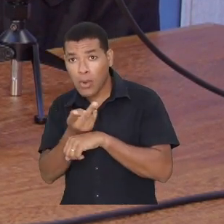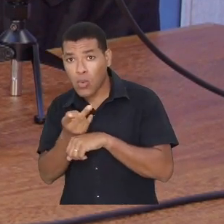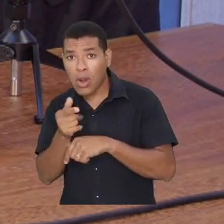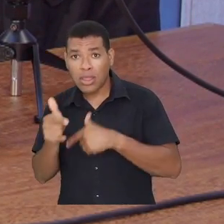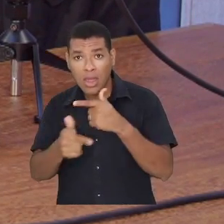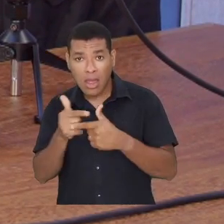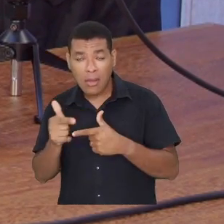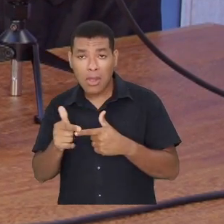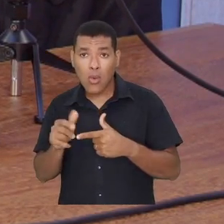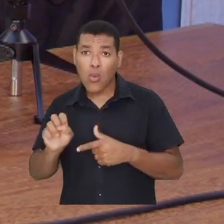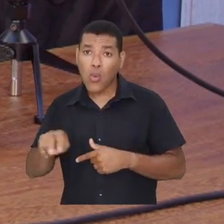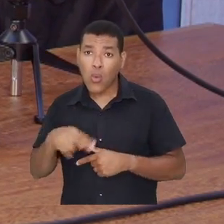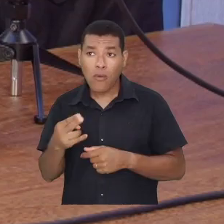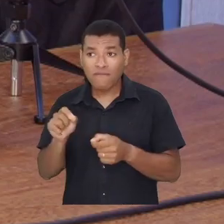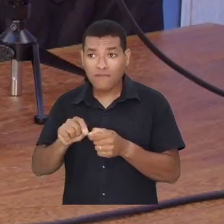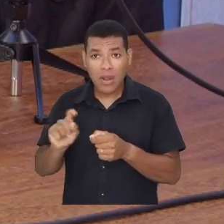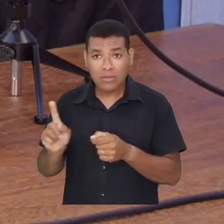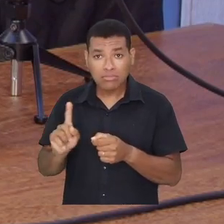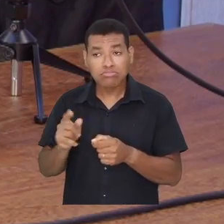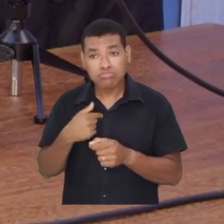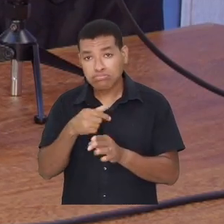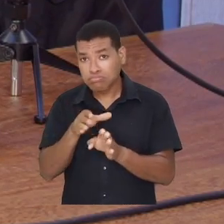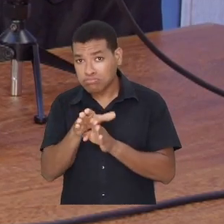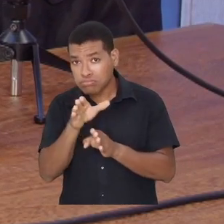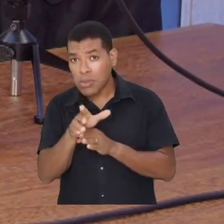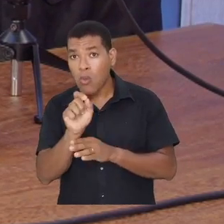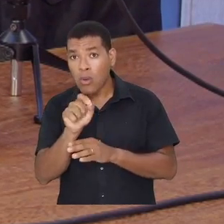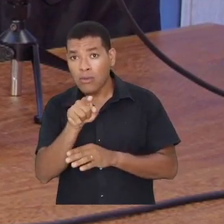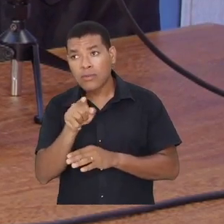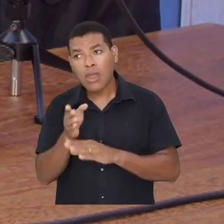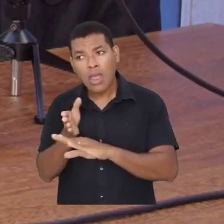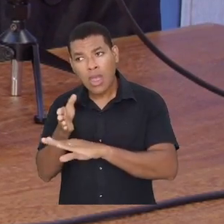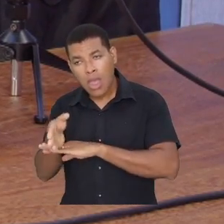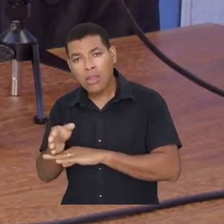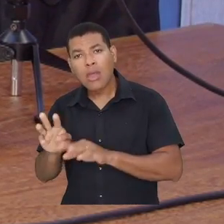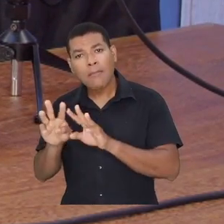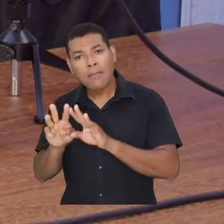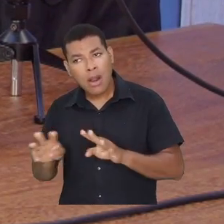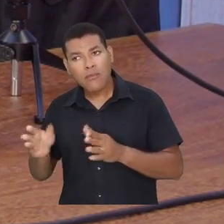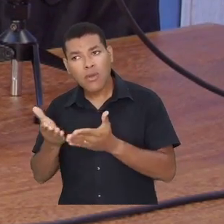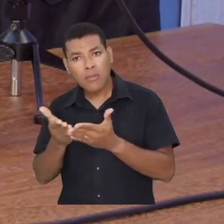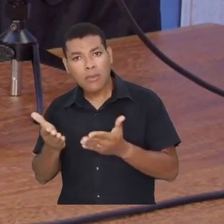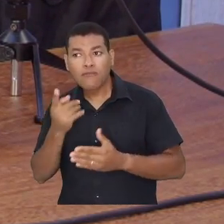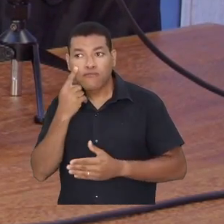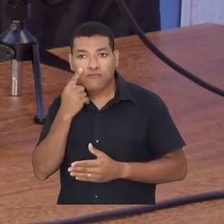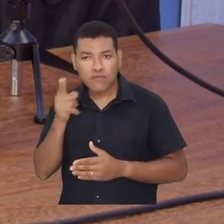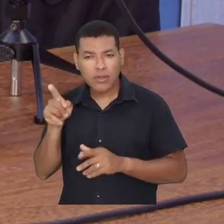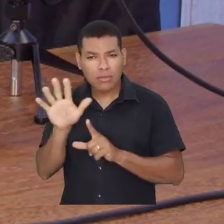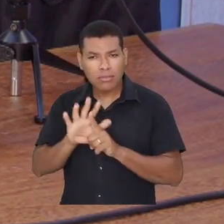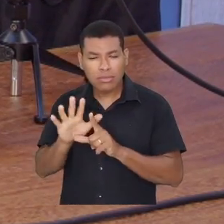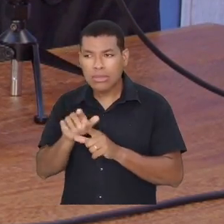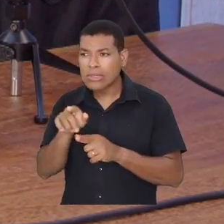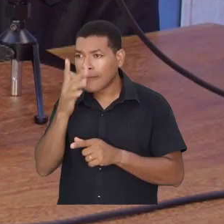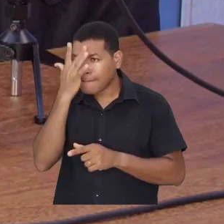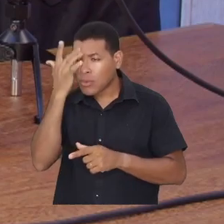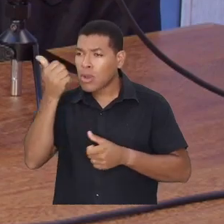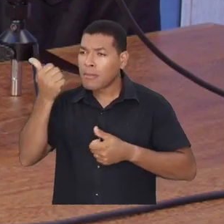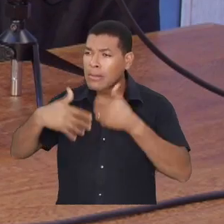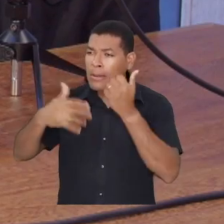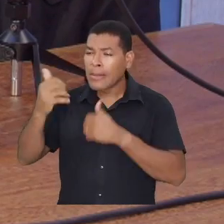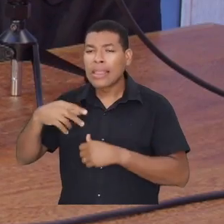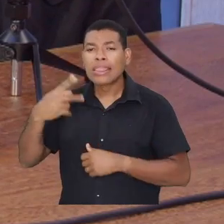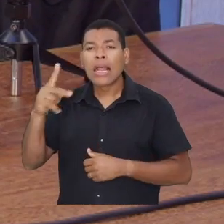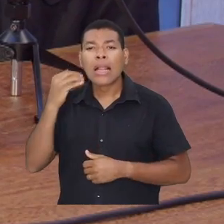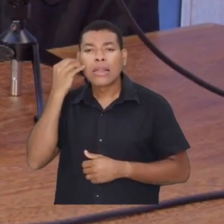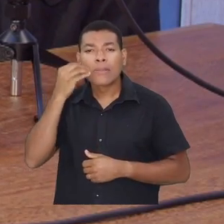emprego, e se não fazem isso, acho que recomendo que entrem nessas plataformas e dá uma lida ali, anota tudo que as pessoas estão falando